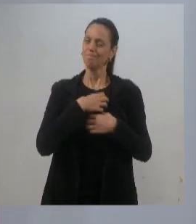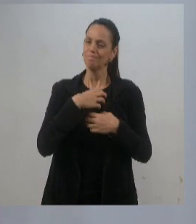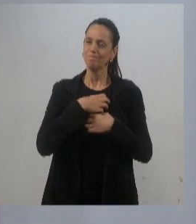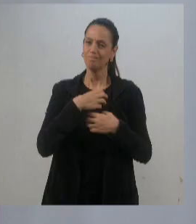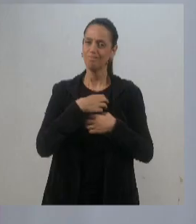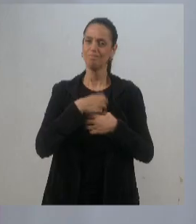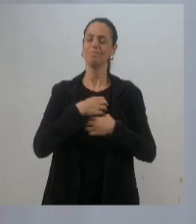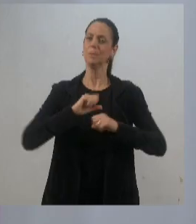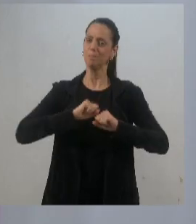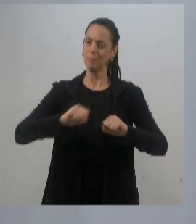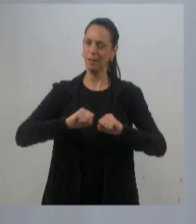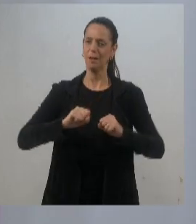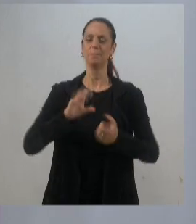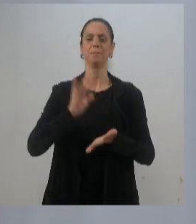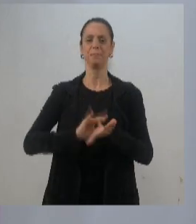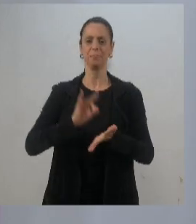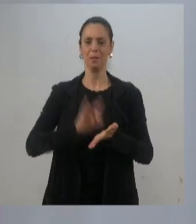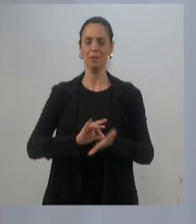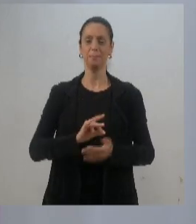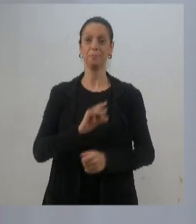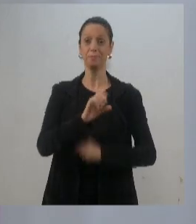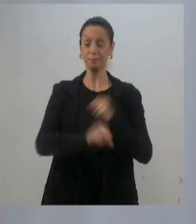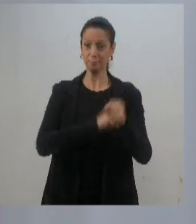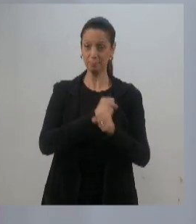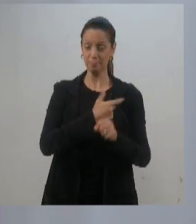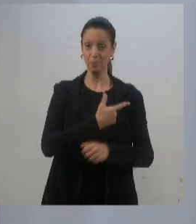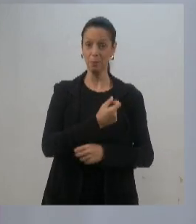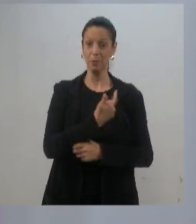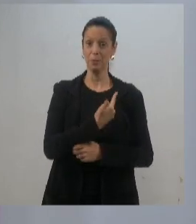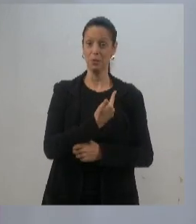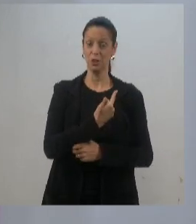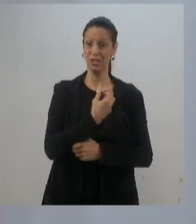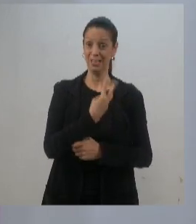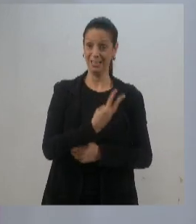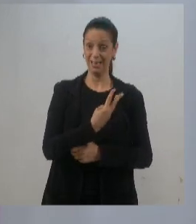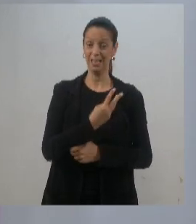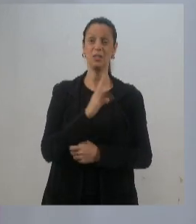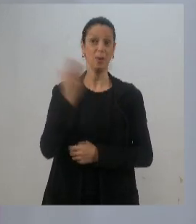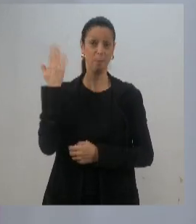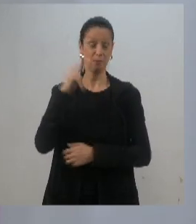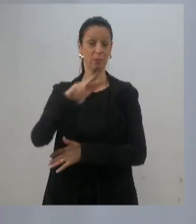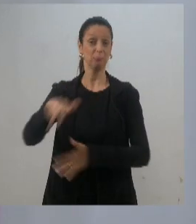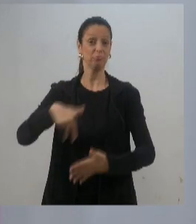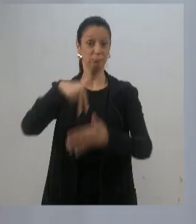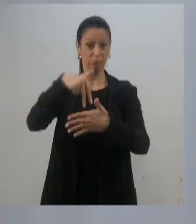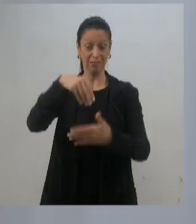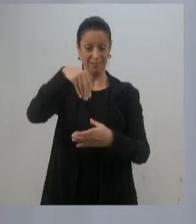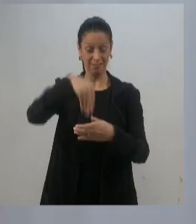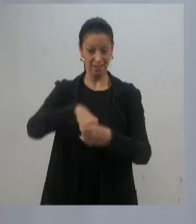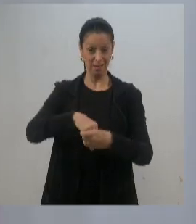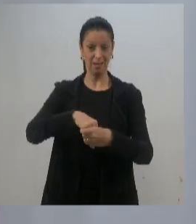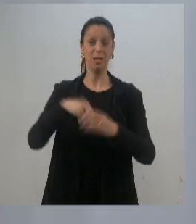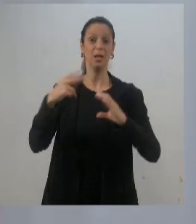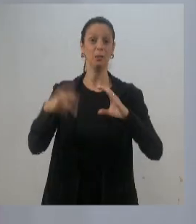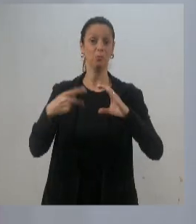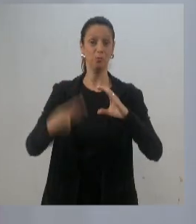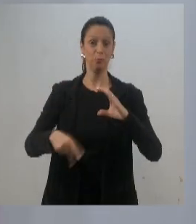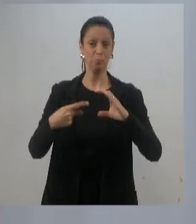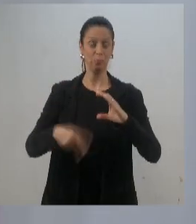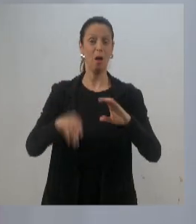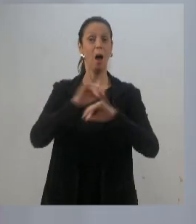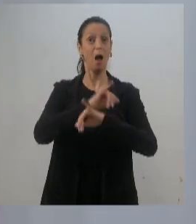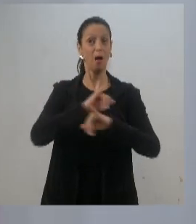de indignação. Em 2023 eu subi nesta tribuna, desta casa, e eu